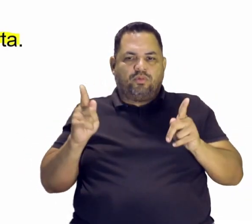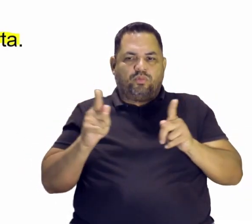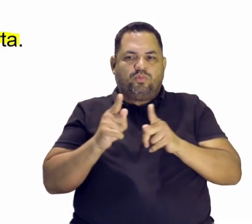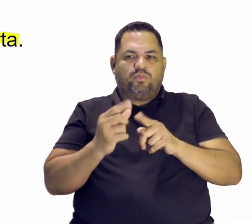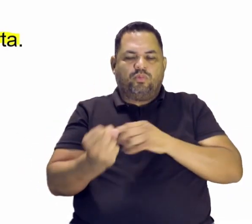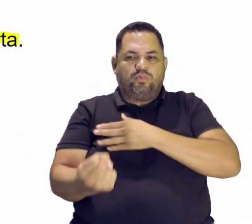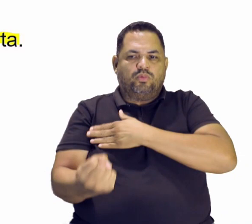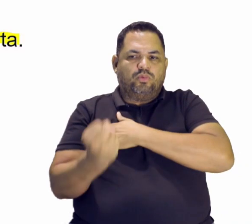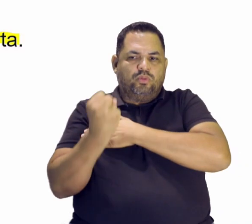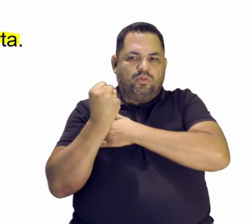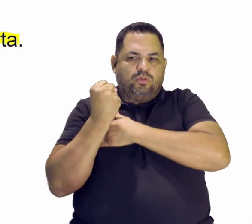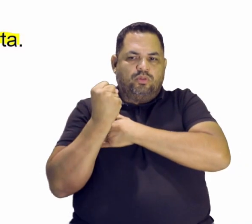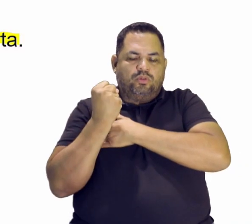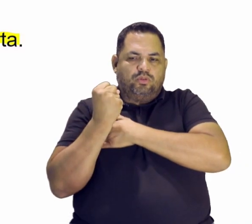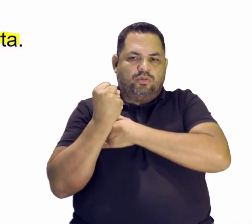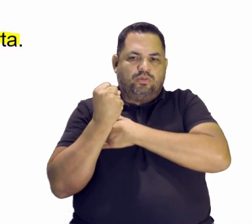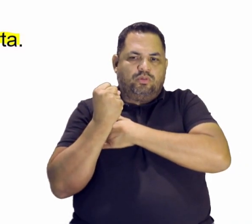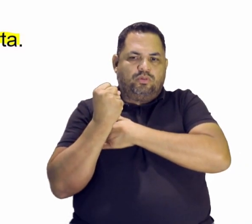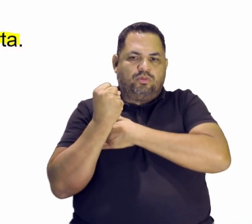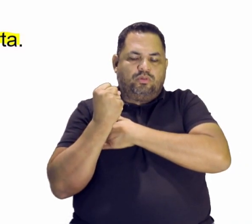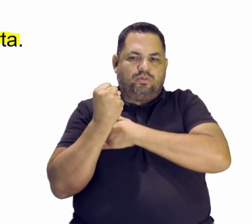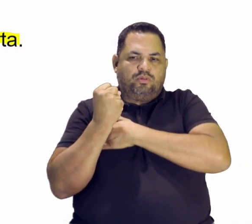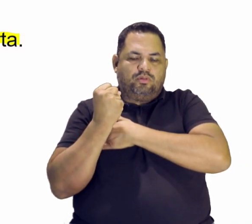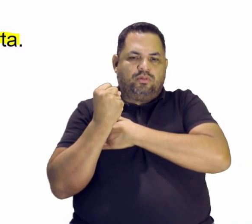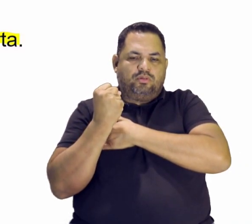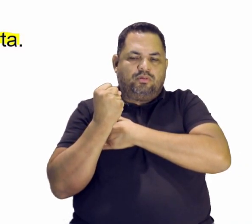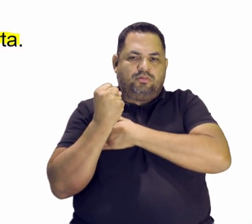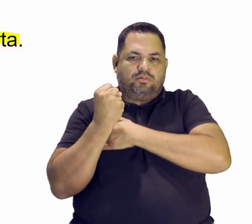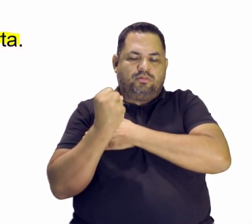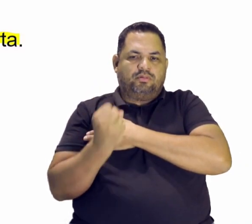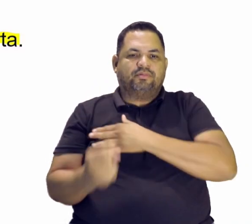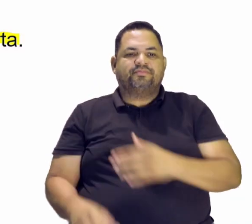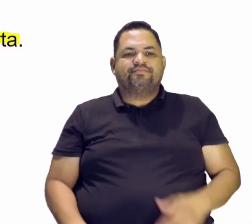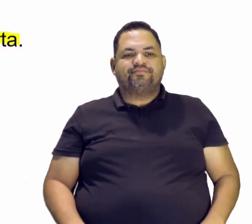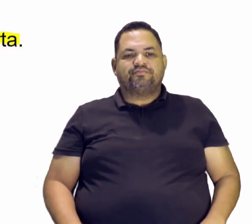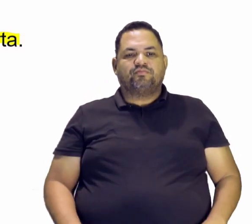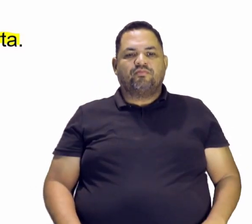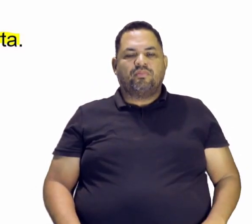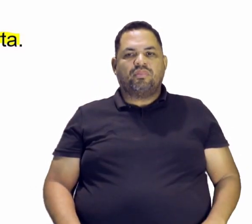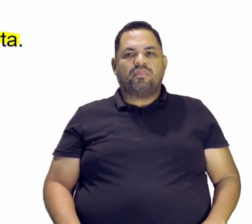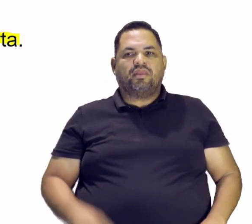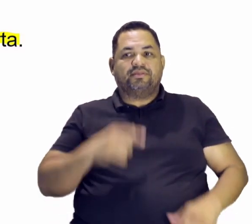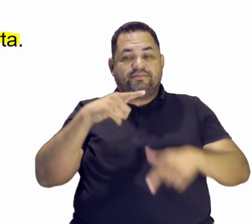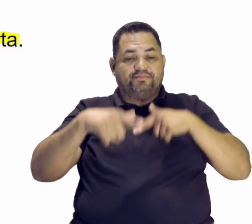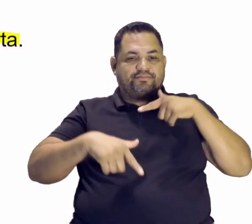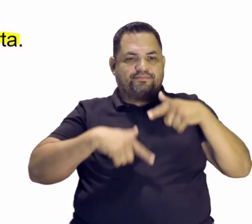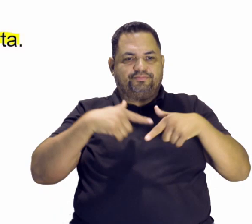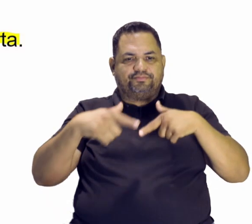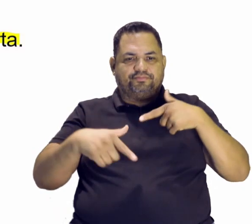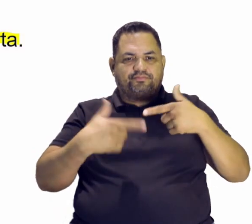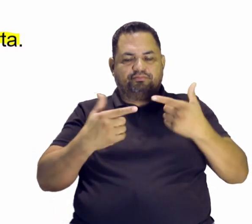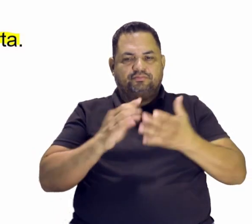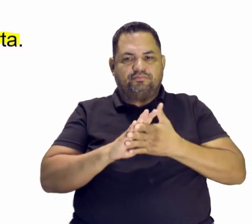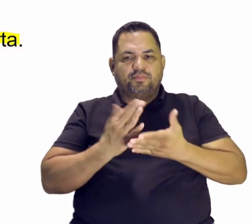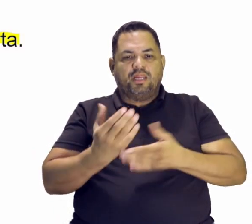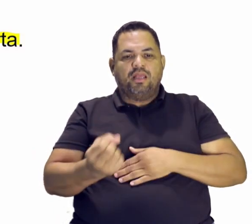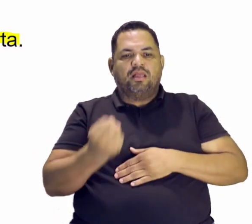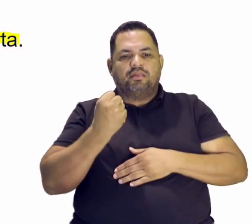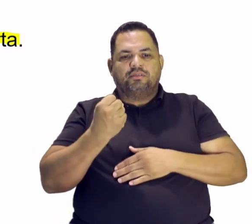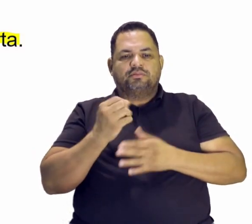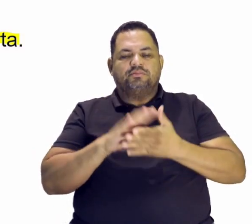se desenvolve a sua força e ele encurta. E essa ação aí, que é produzida pelo músculo,